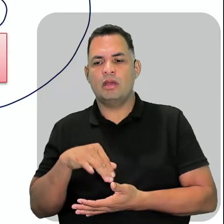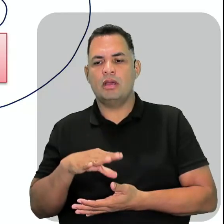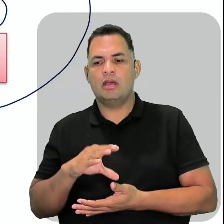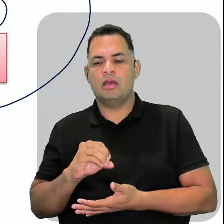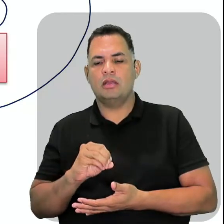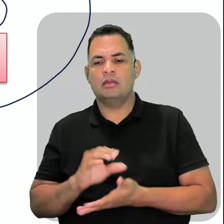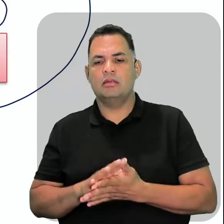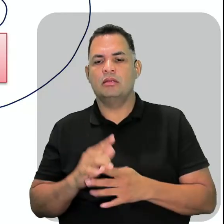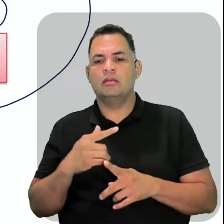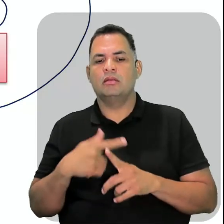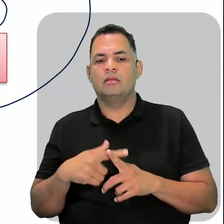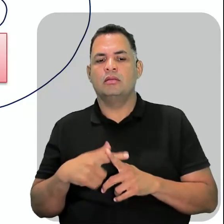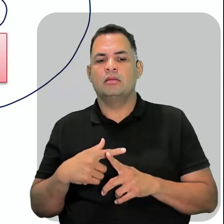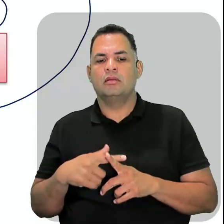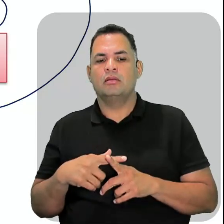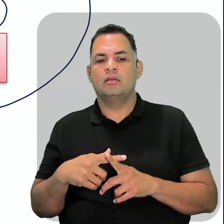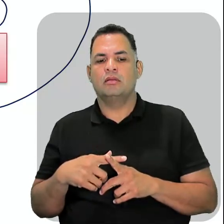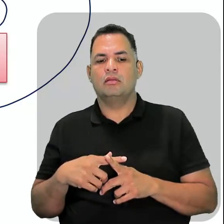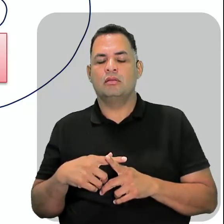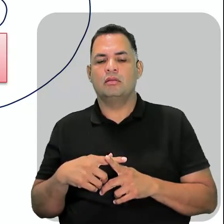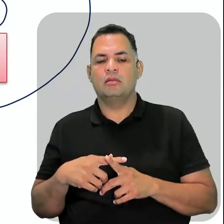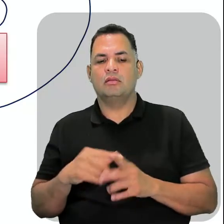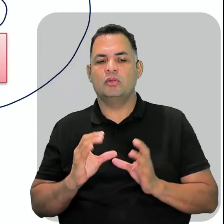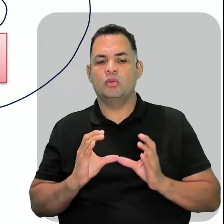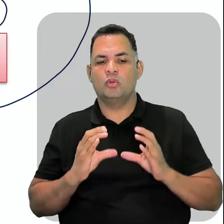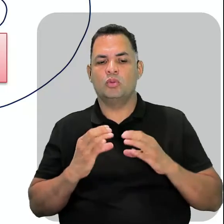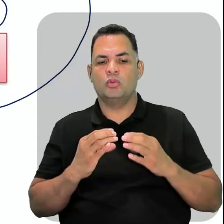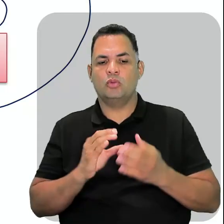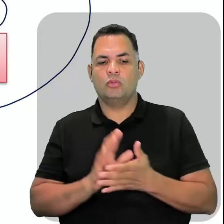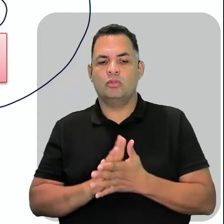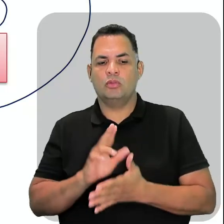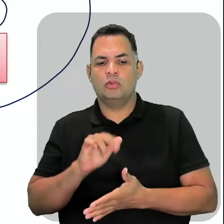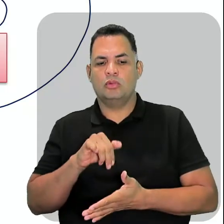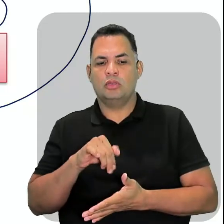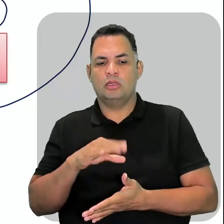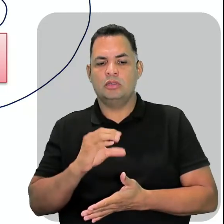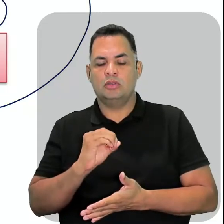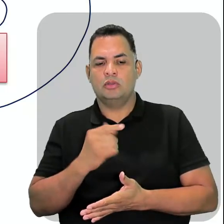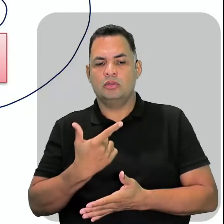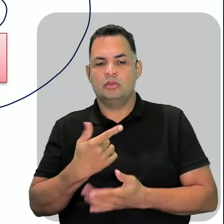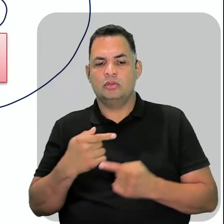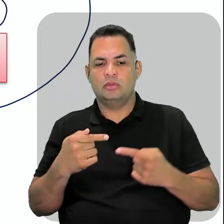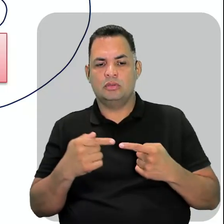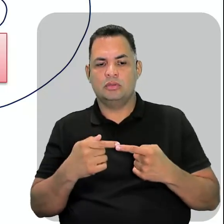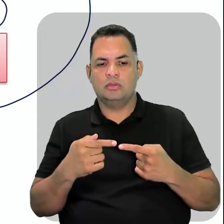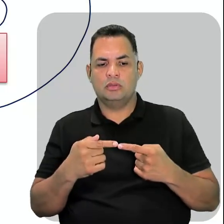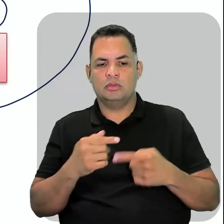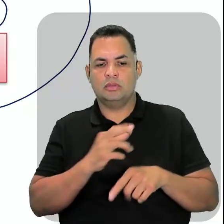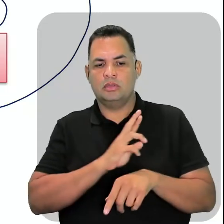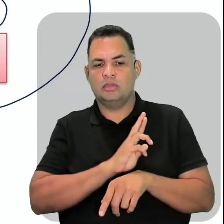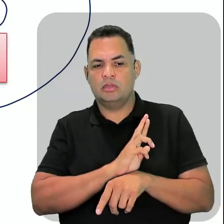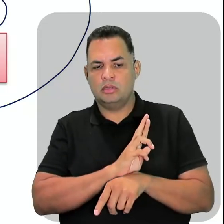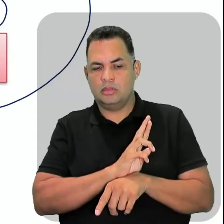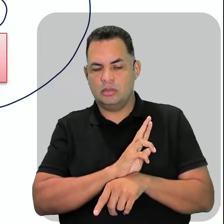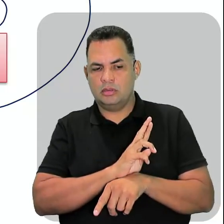o nosso grupo nitro está ligado ao